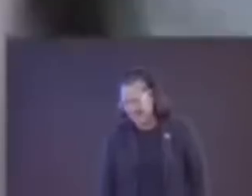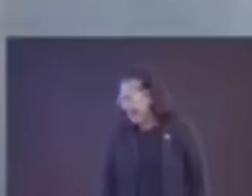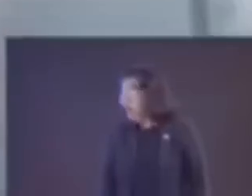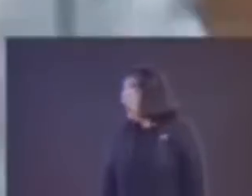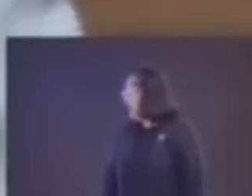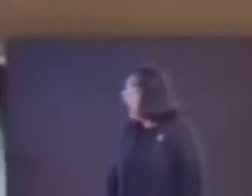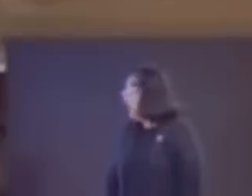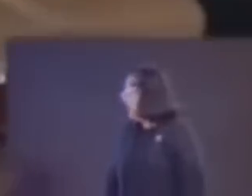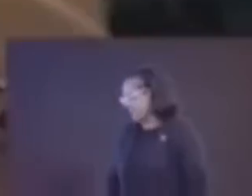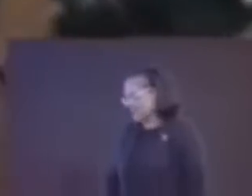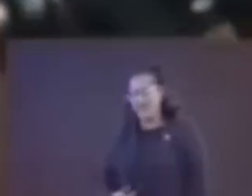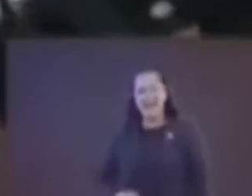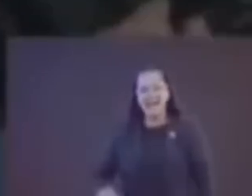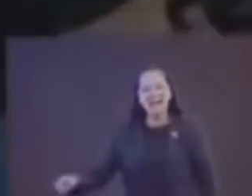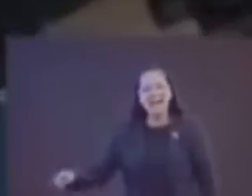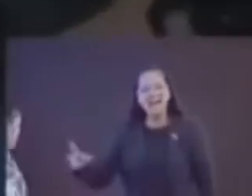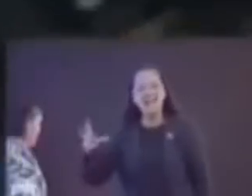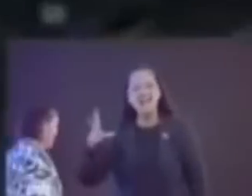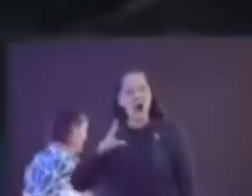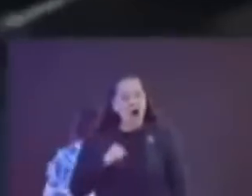Olha, Nilma, a situação...